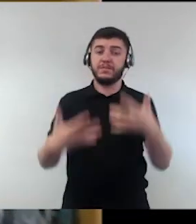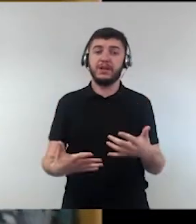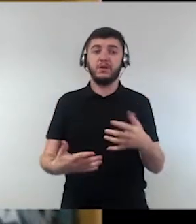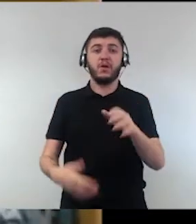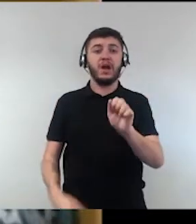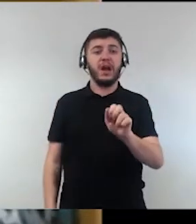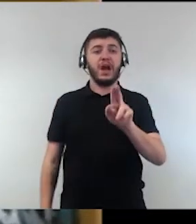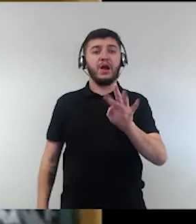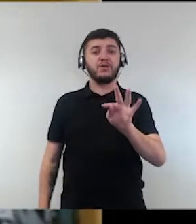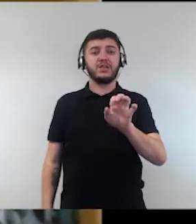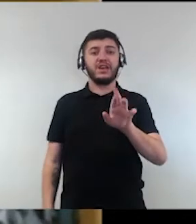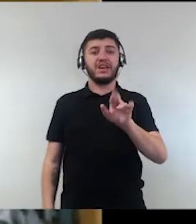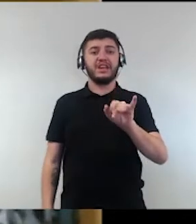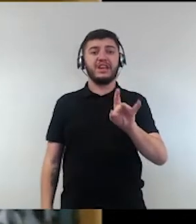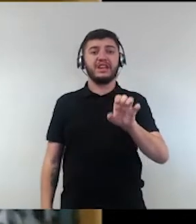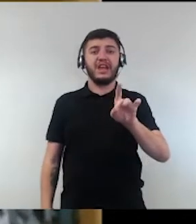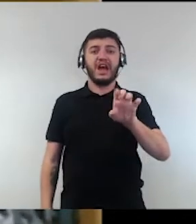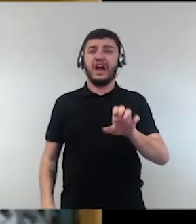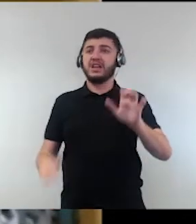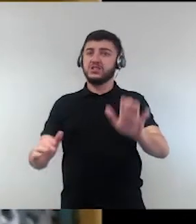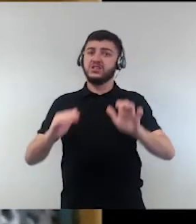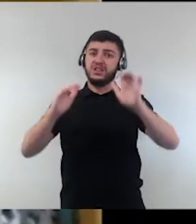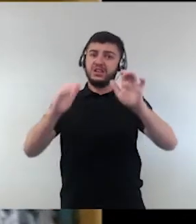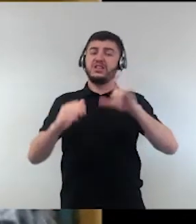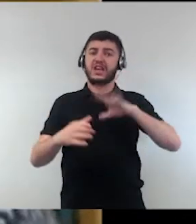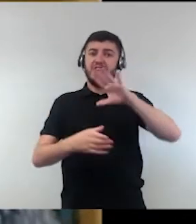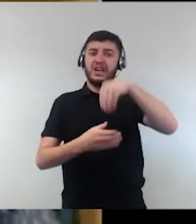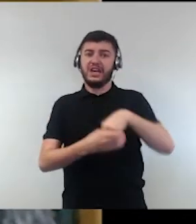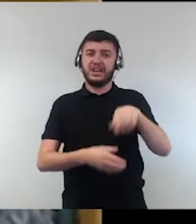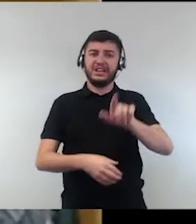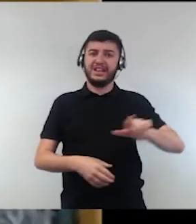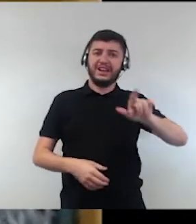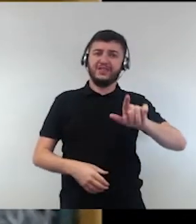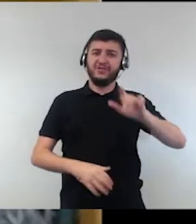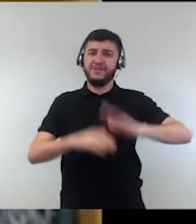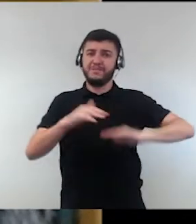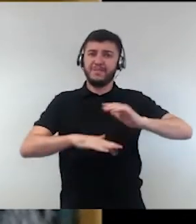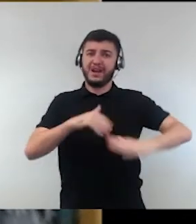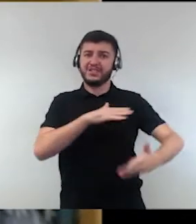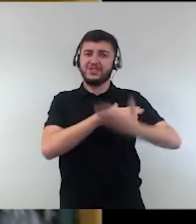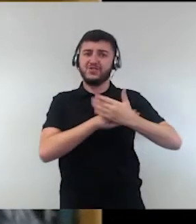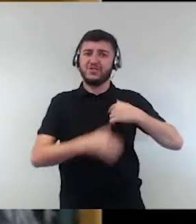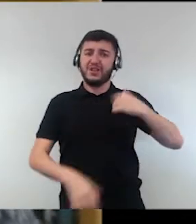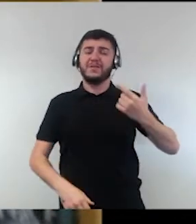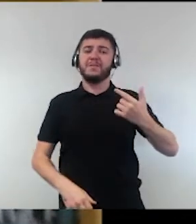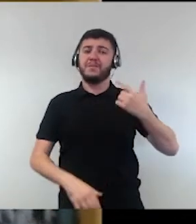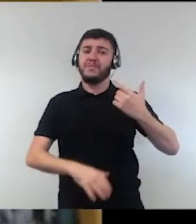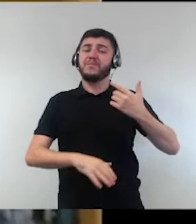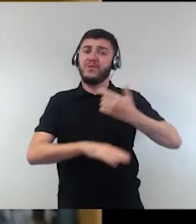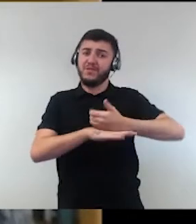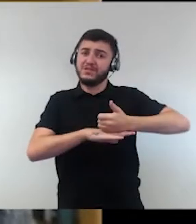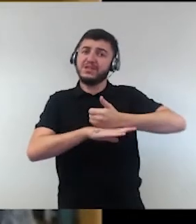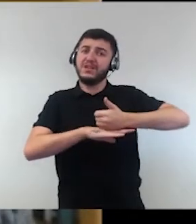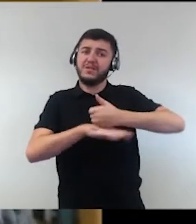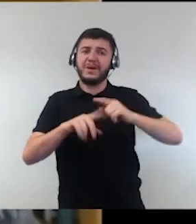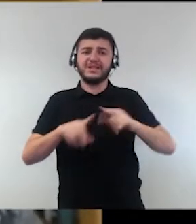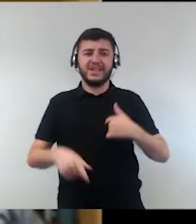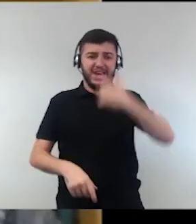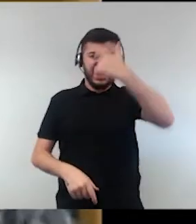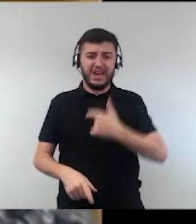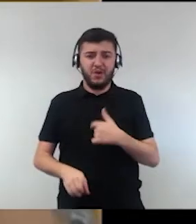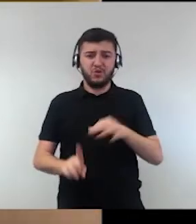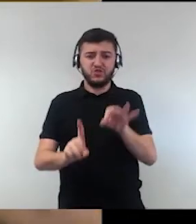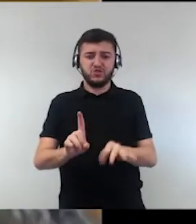é o que tem de mais relevante no exercício da minha profissão. Eu não sei que tipo de juíza eu seria sem